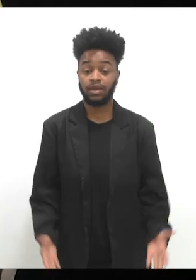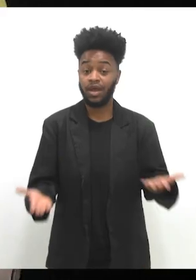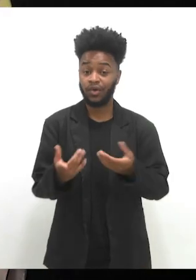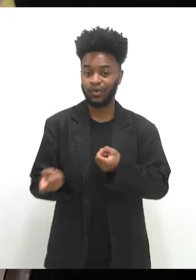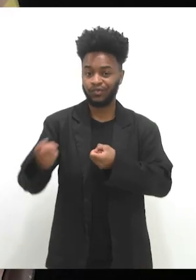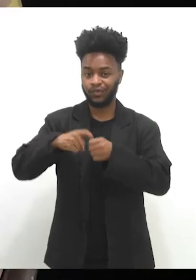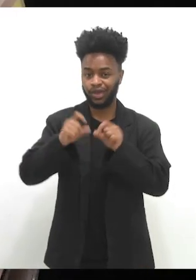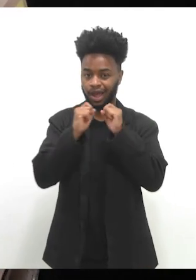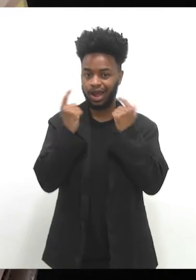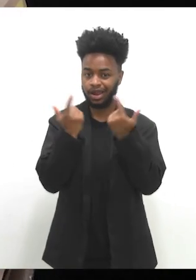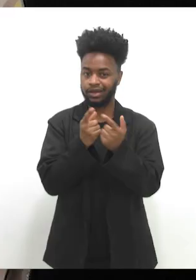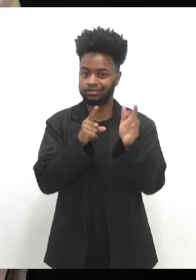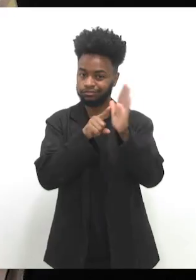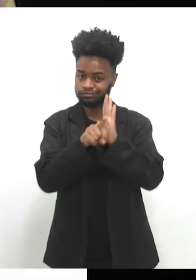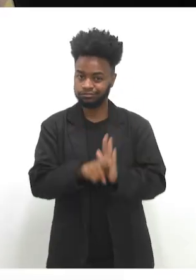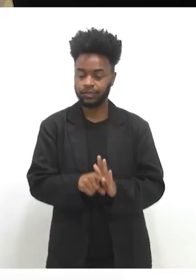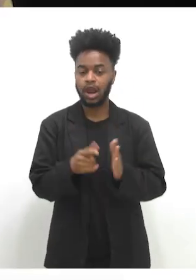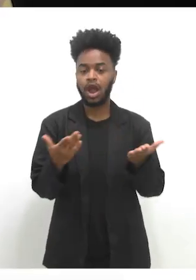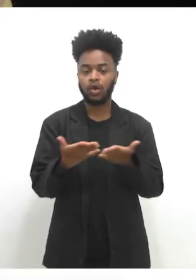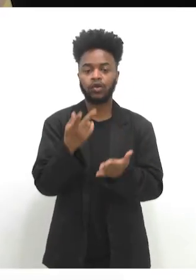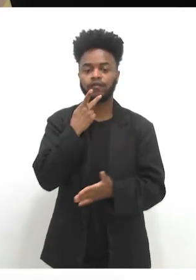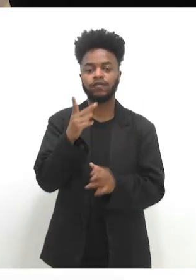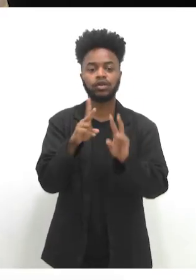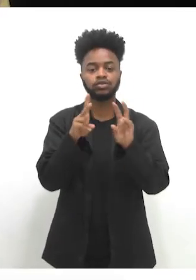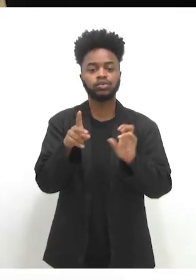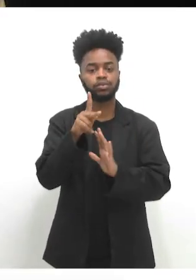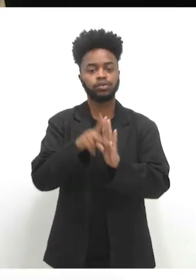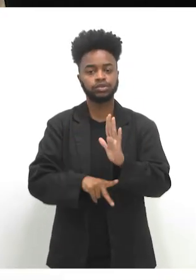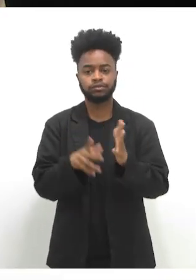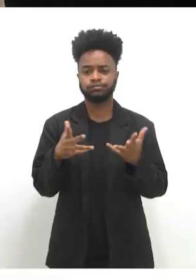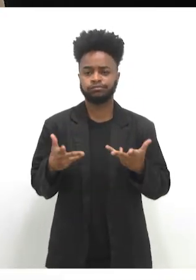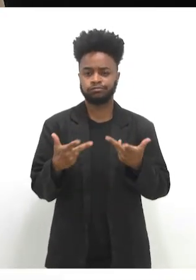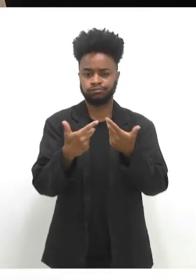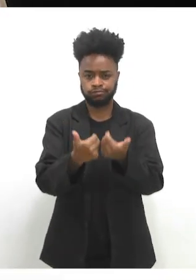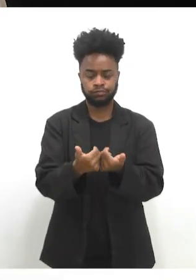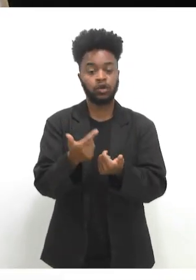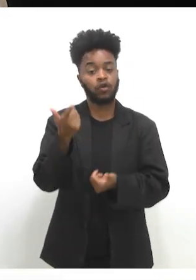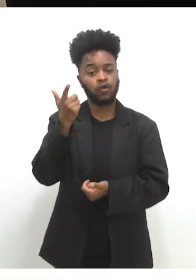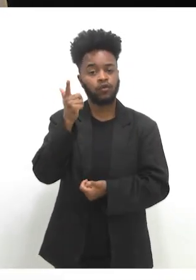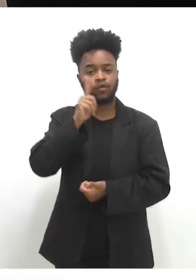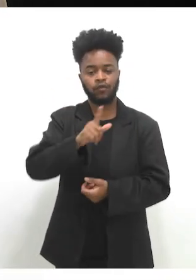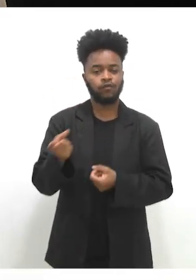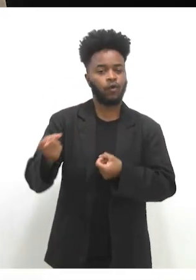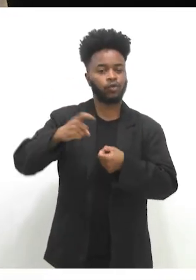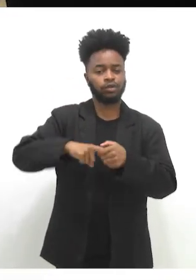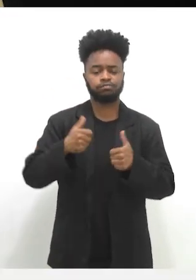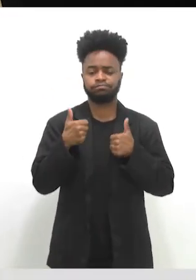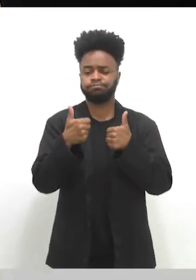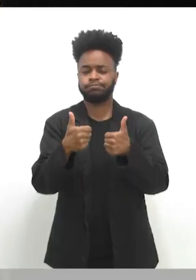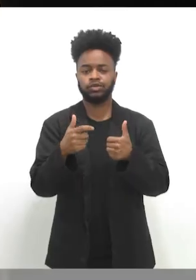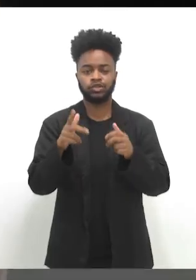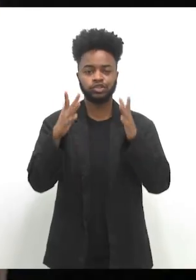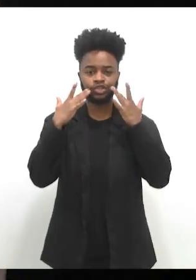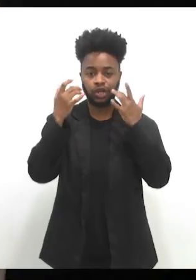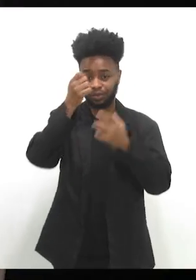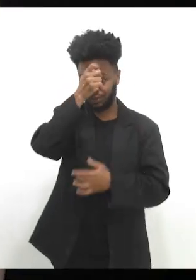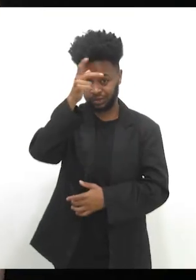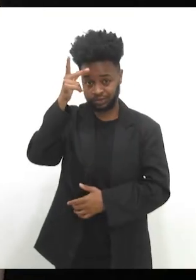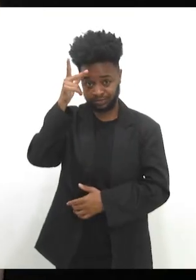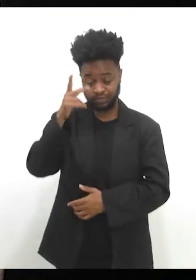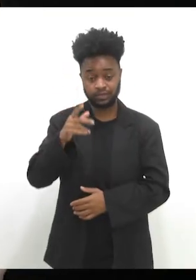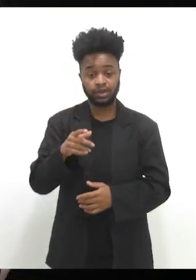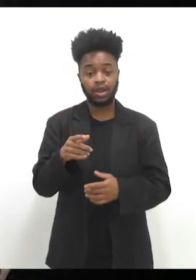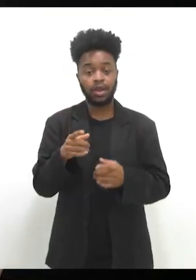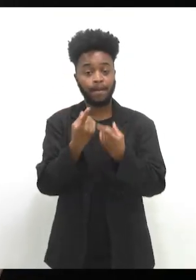De volta com a Alerj Revista e agora a gente vai falar sobre um projeto super bem sucedido que voltou com tudo no Teatro Municipal, Ópera